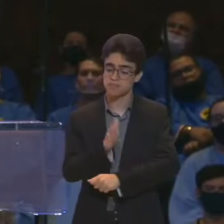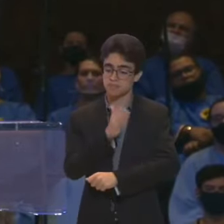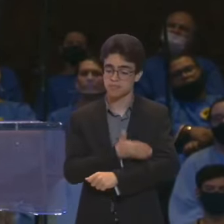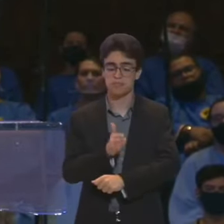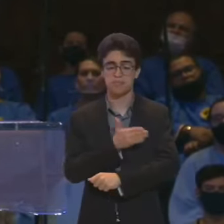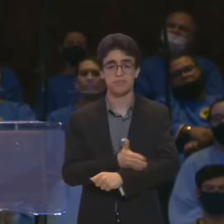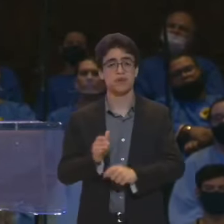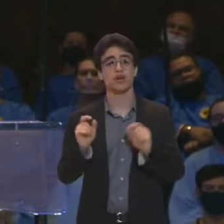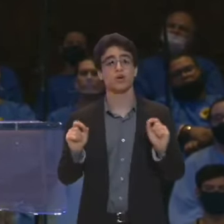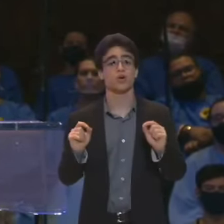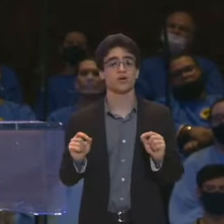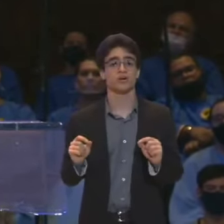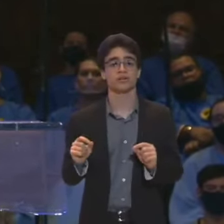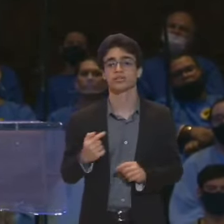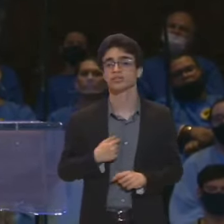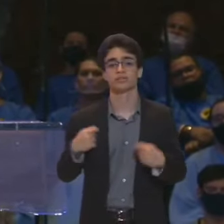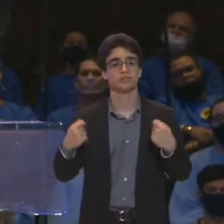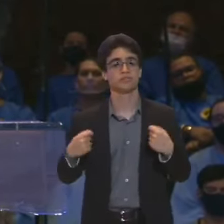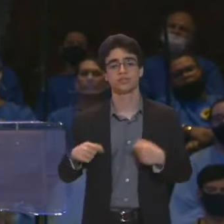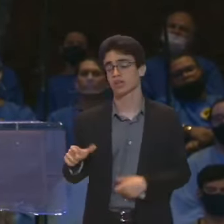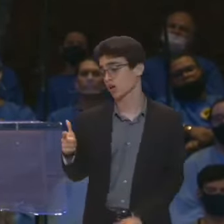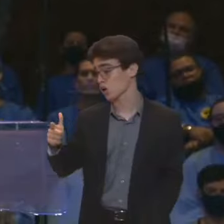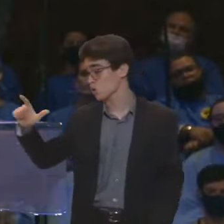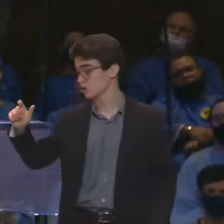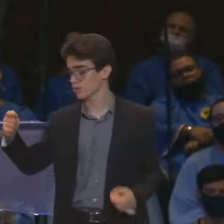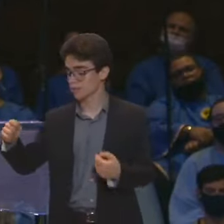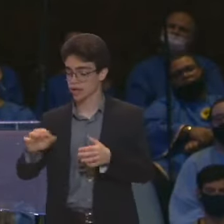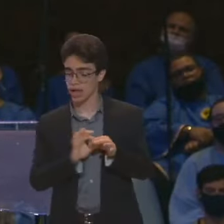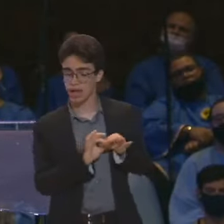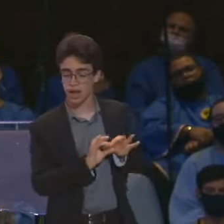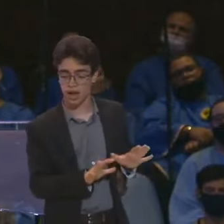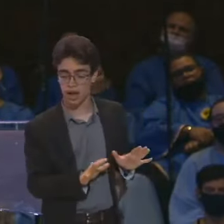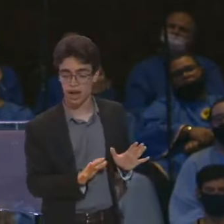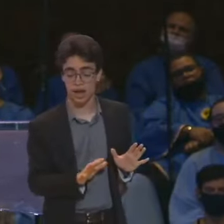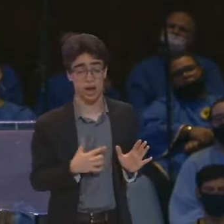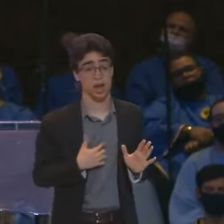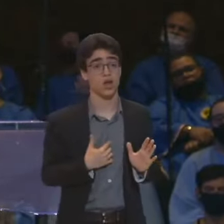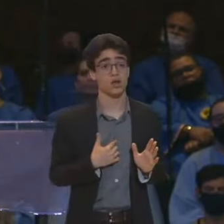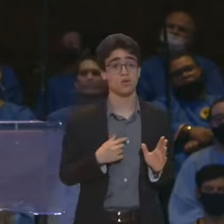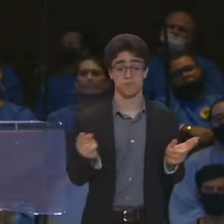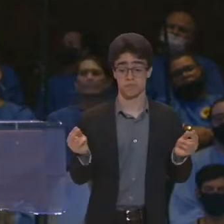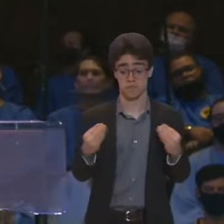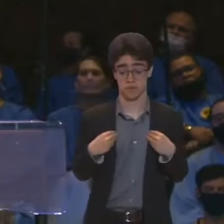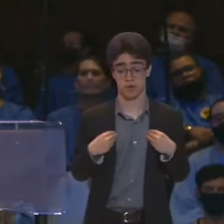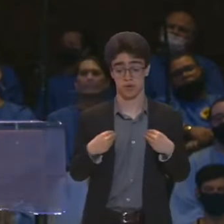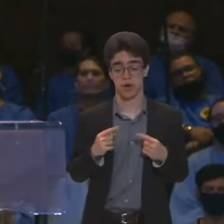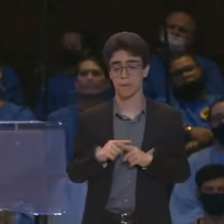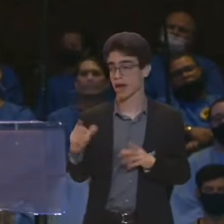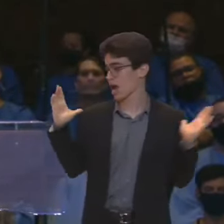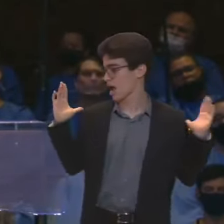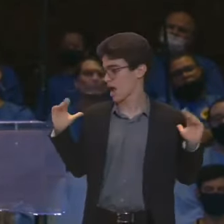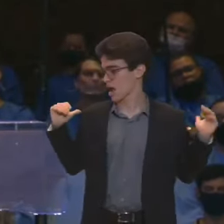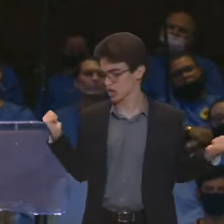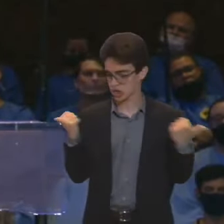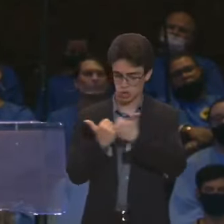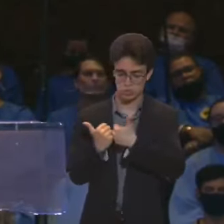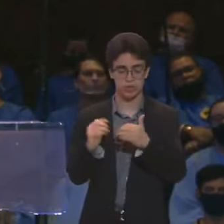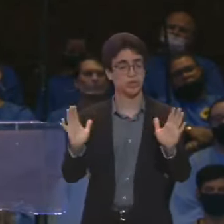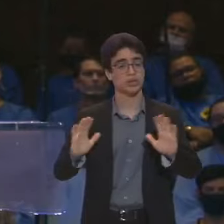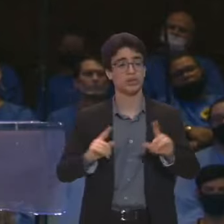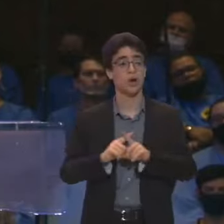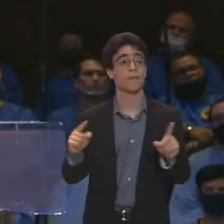direito é limitado pela permissão do outro. Você tem o direito, os anjos não vão fazer no seu lugar, mas você